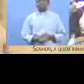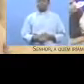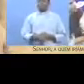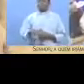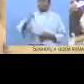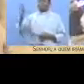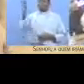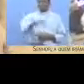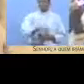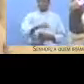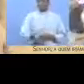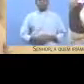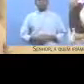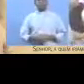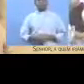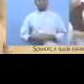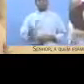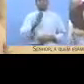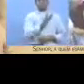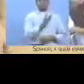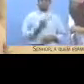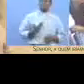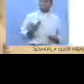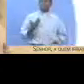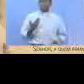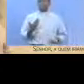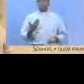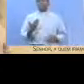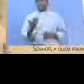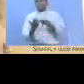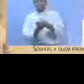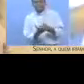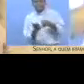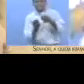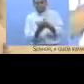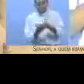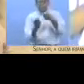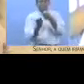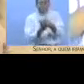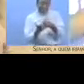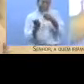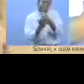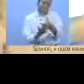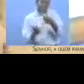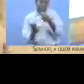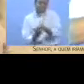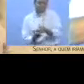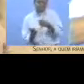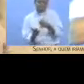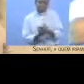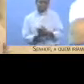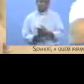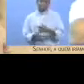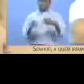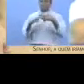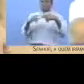quem sabe estamos gastando muito, muito, muito dinheiro para comprar o teto que o encardido